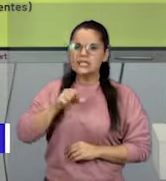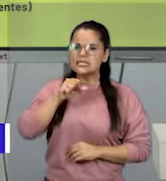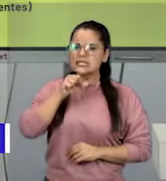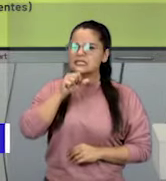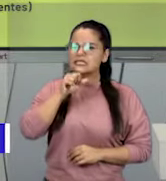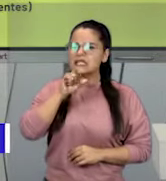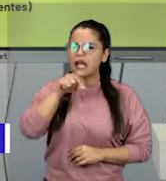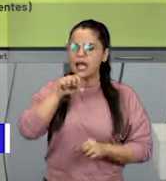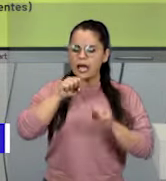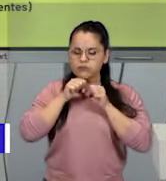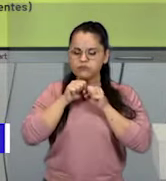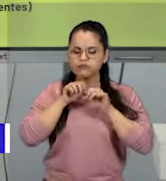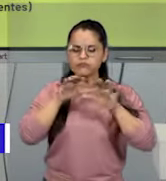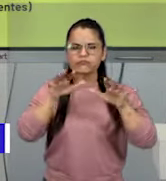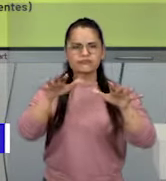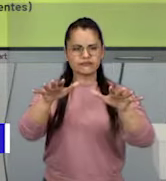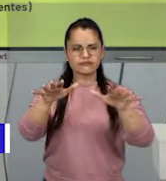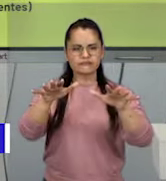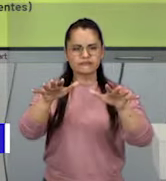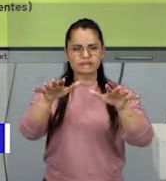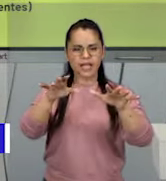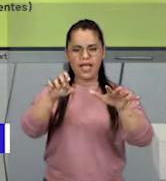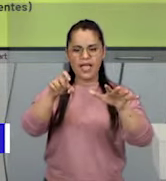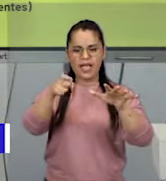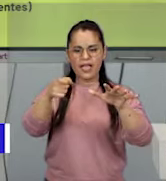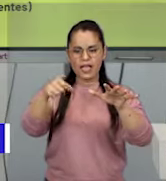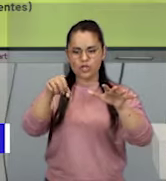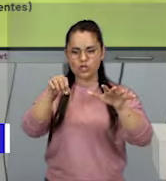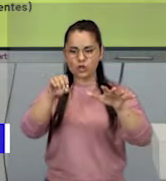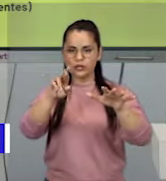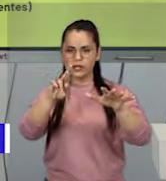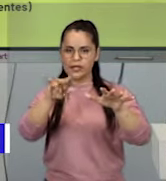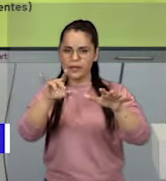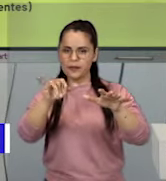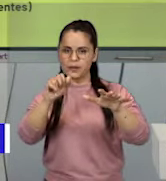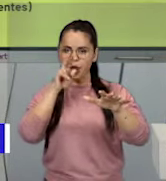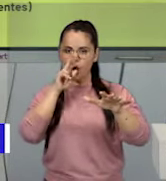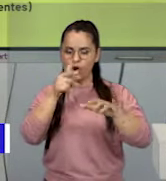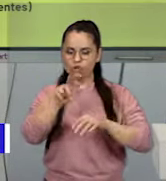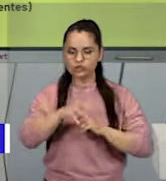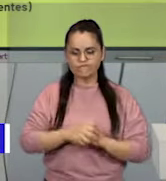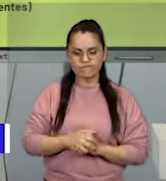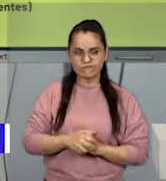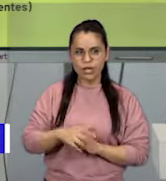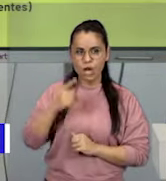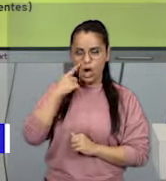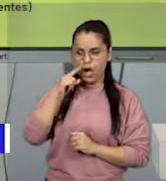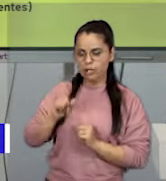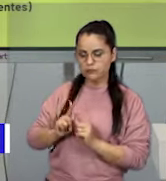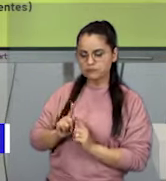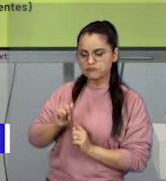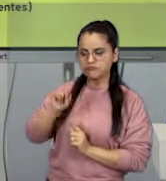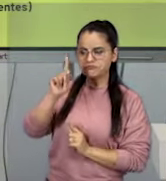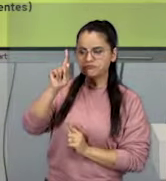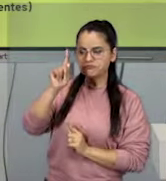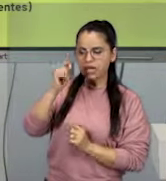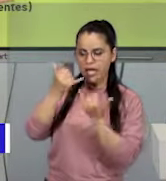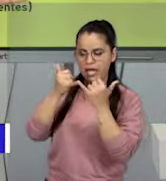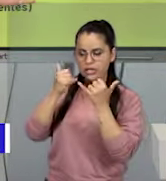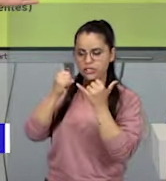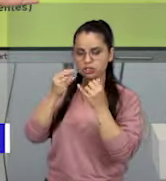reação exotérmica é uma reação exotérmica eu olho de novo aqui meu eixo da energia e